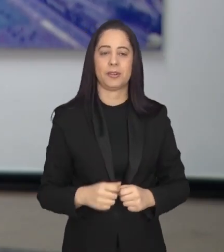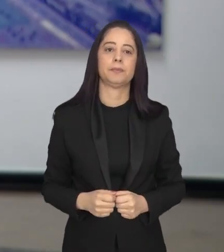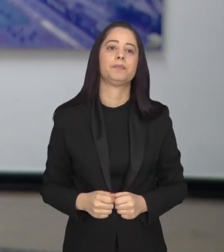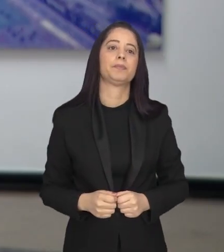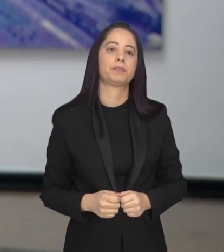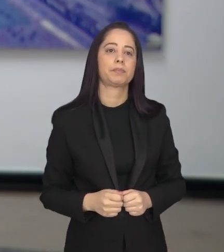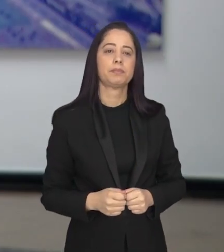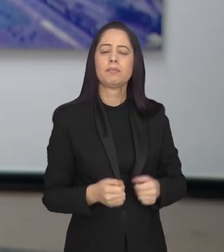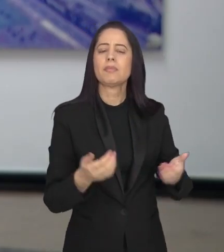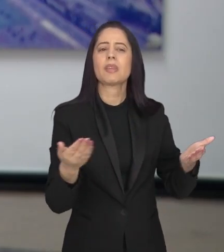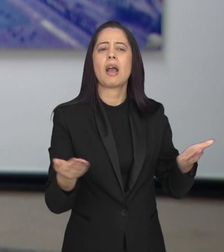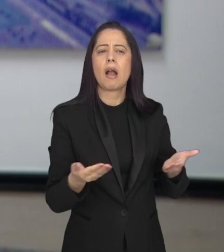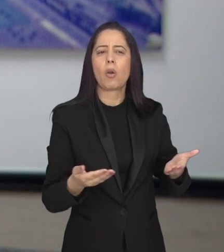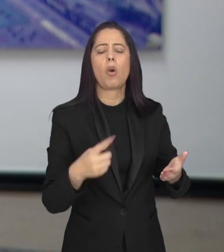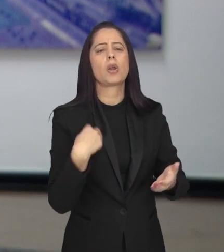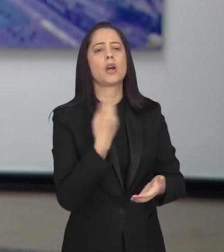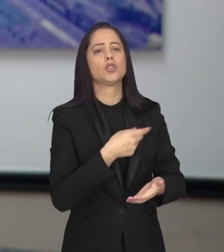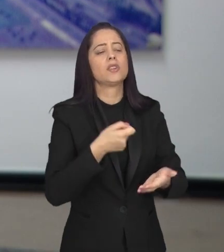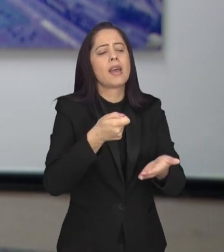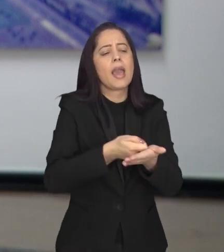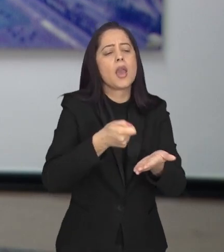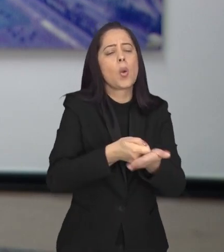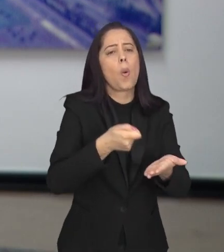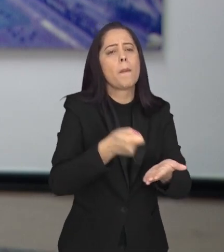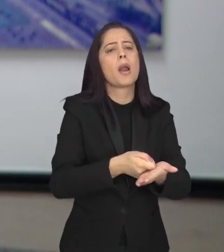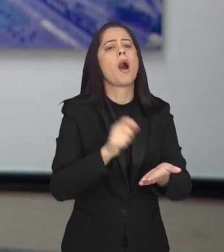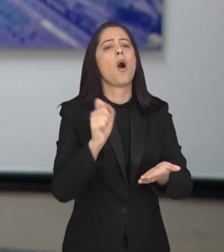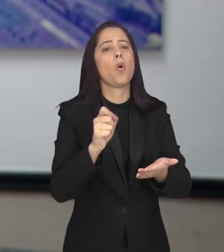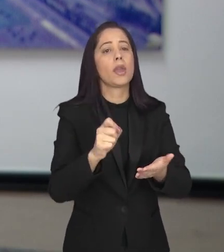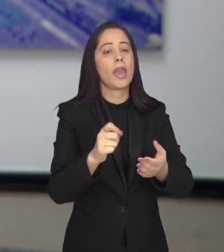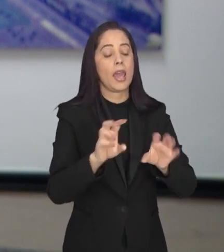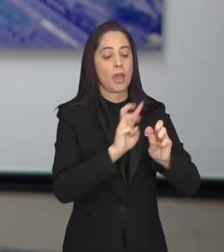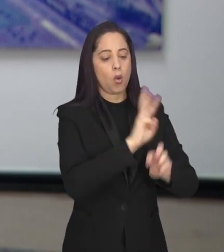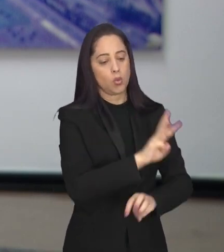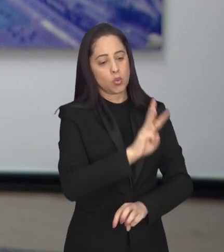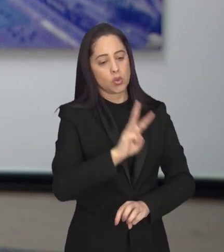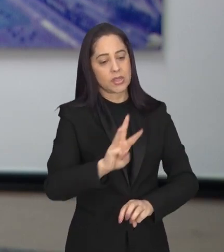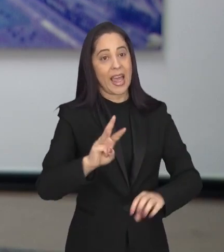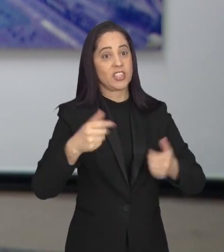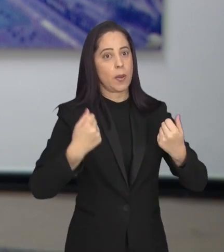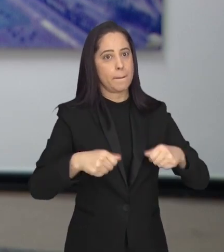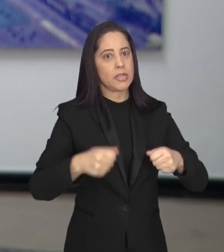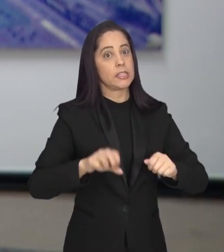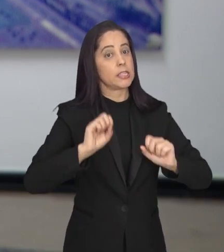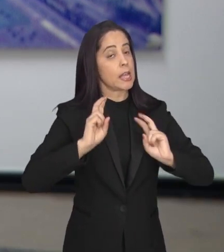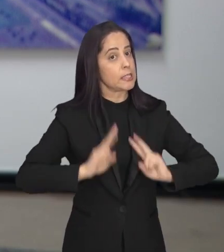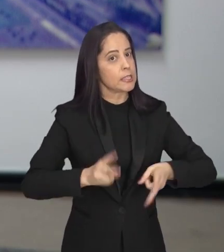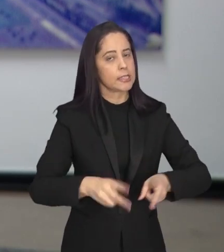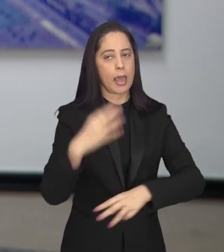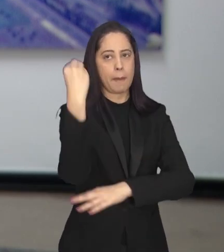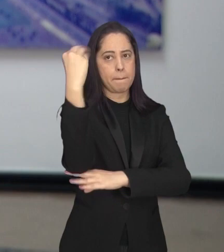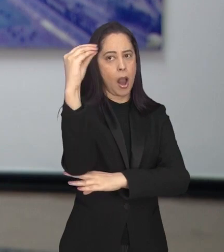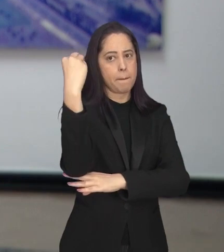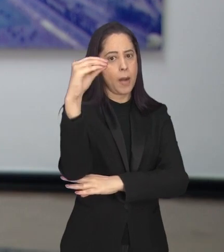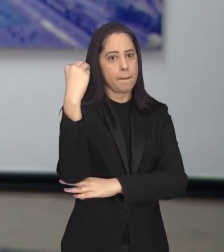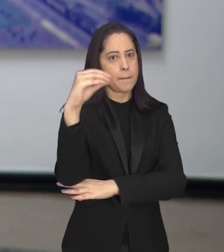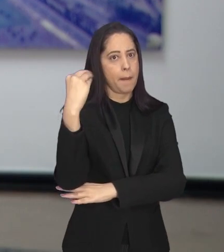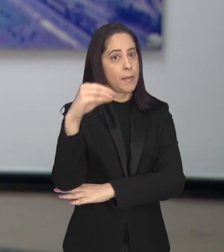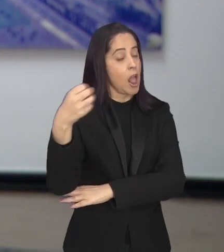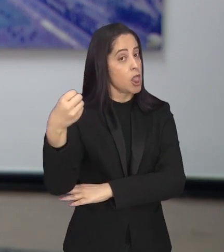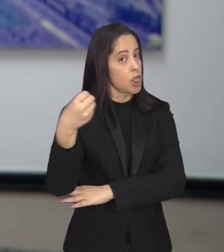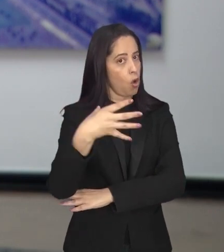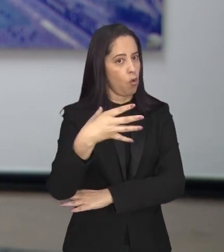cobrar é a constante atualização deste portal de transparência para que, caso o